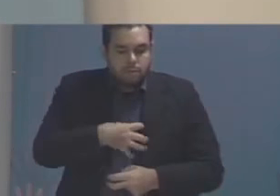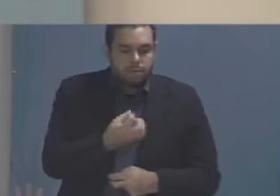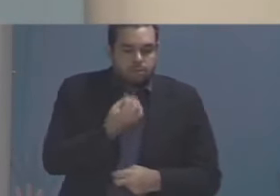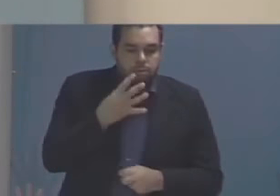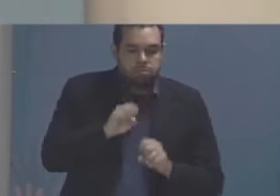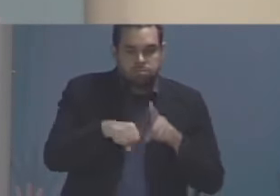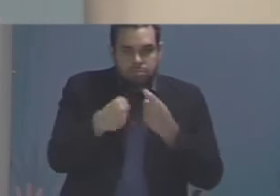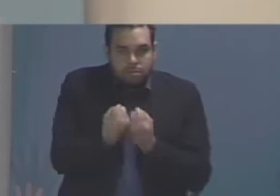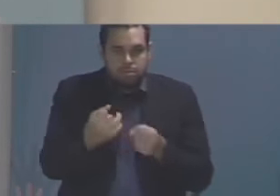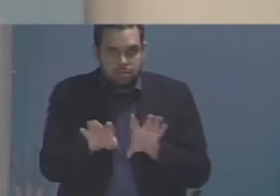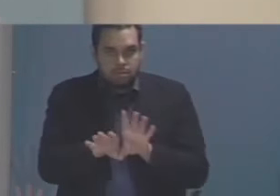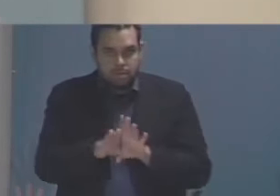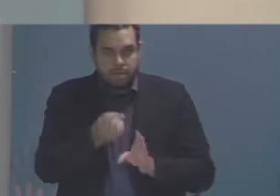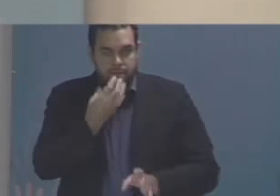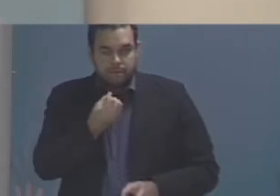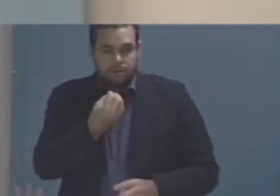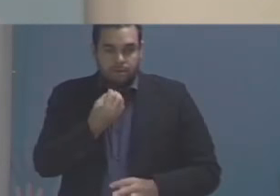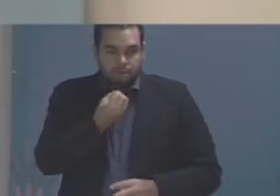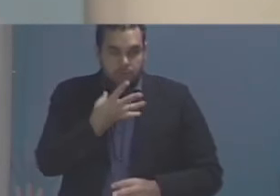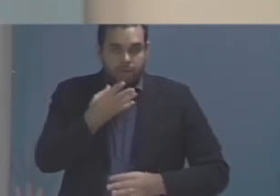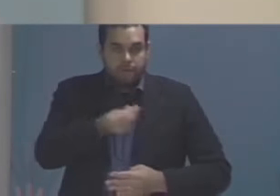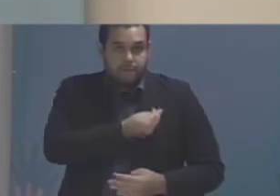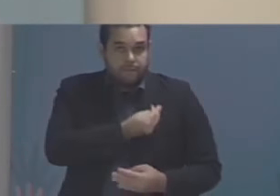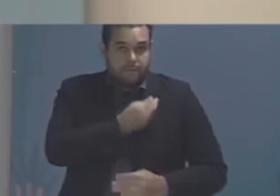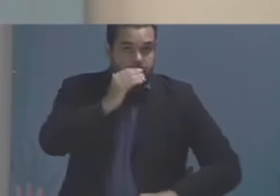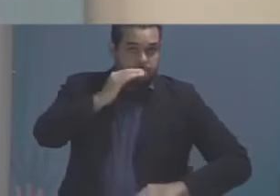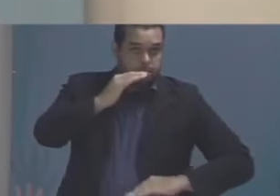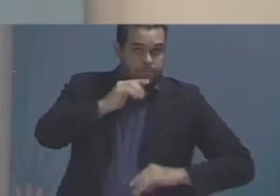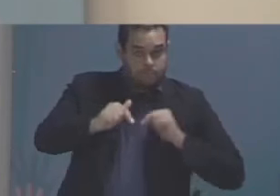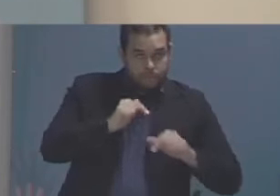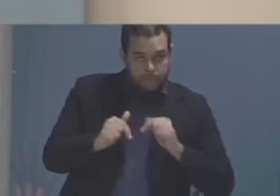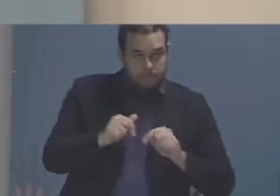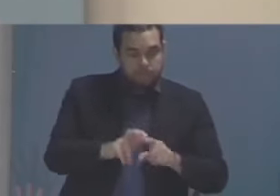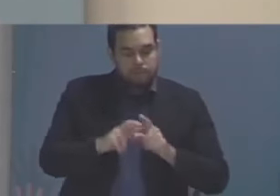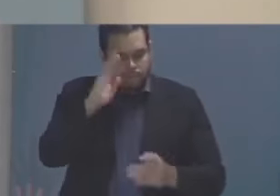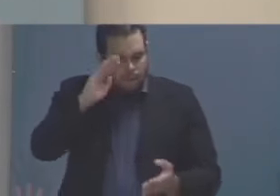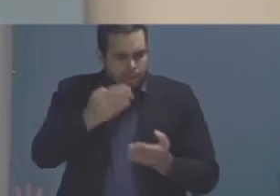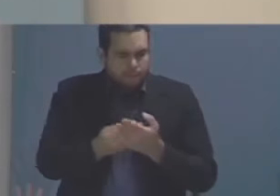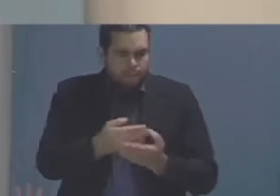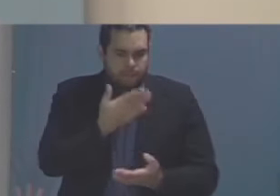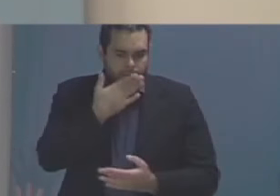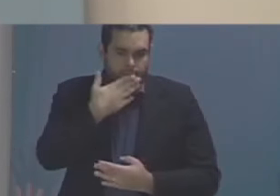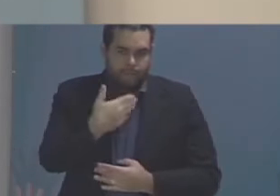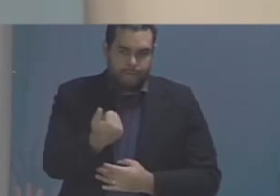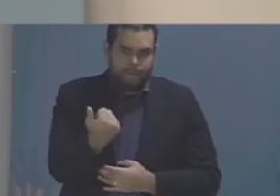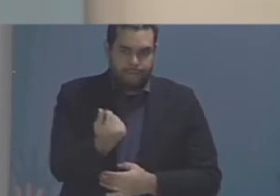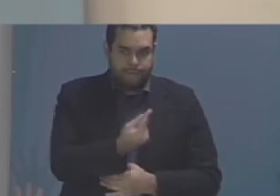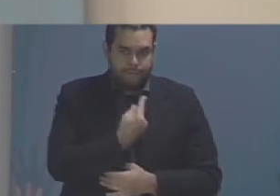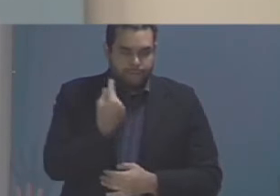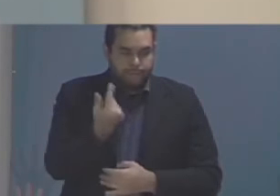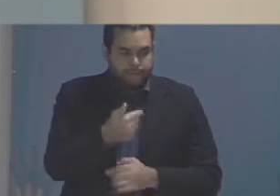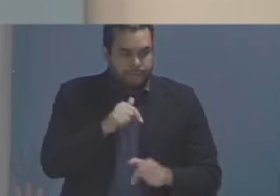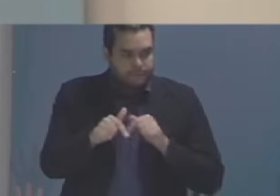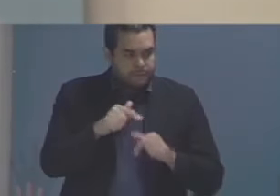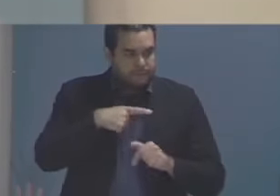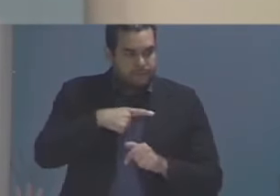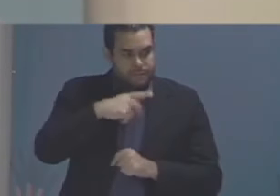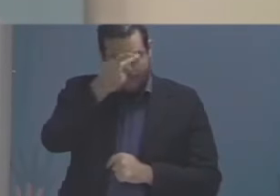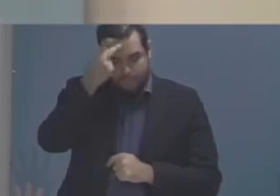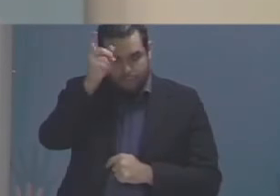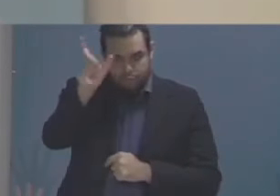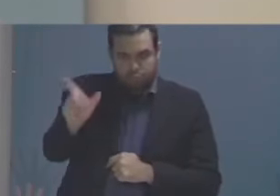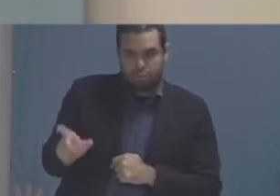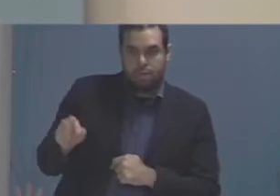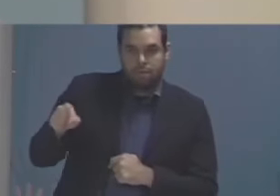do bem-estar, a qualidade de vida no trabalho, é que nós acreditamos de fato que o maior capital que tem é o capital humano. Nós acreditamos de